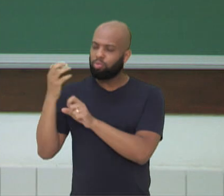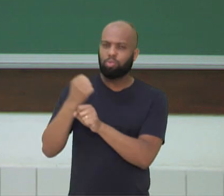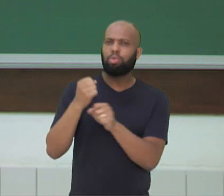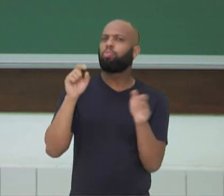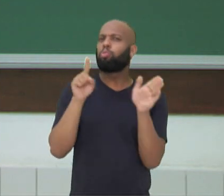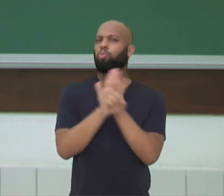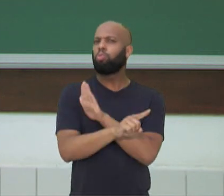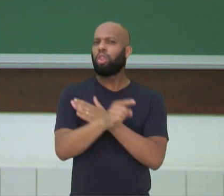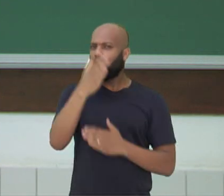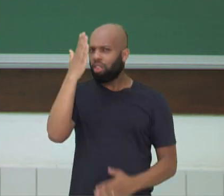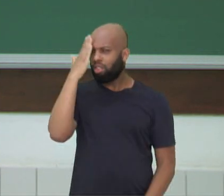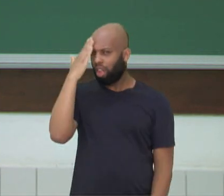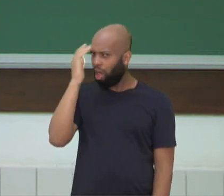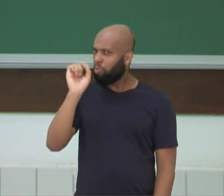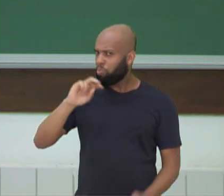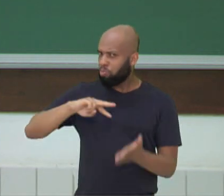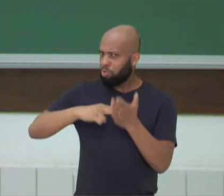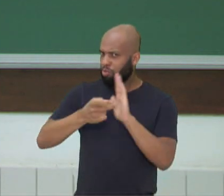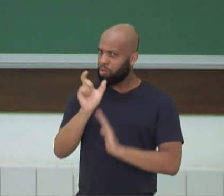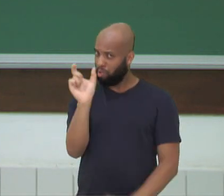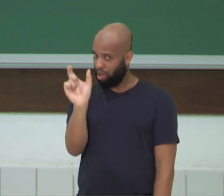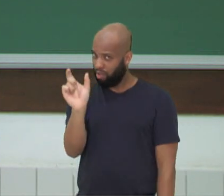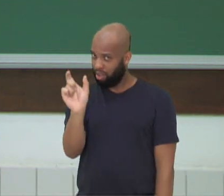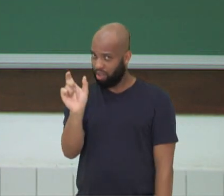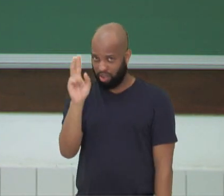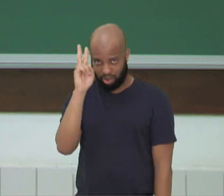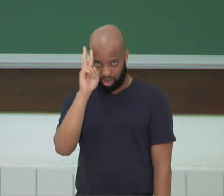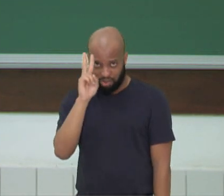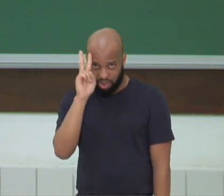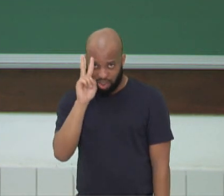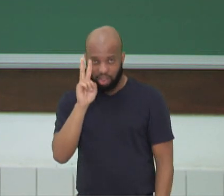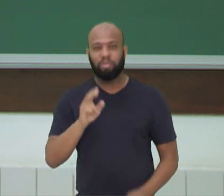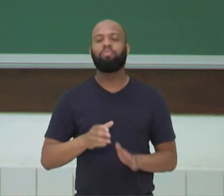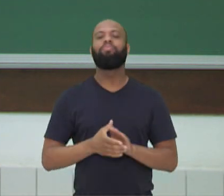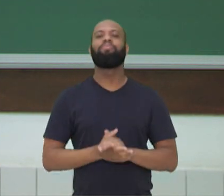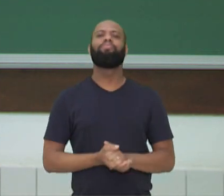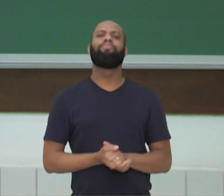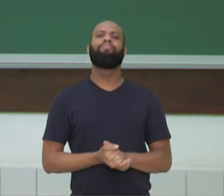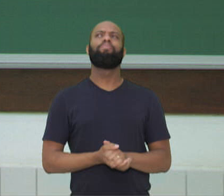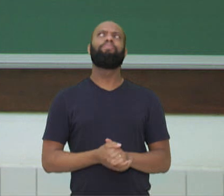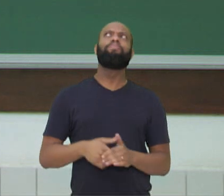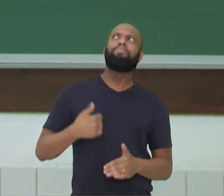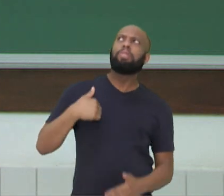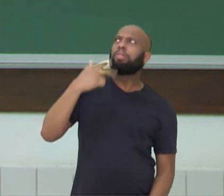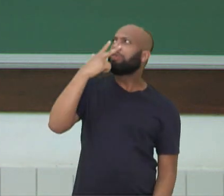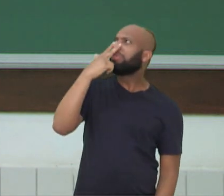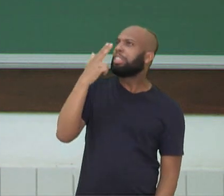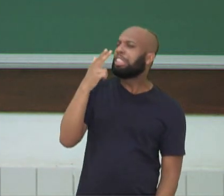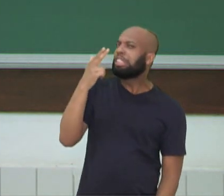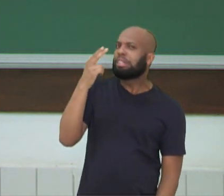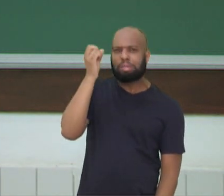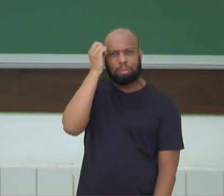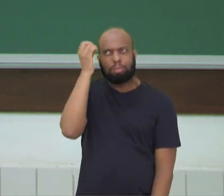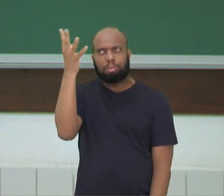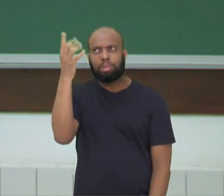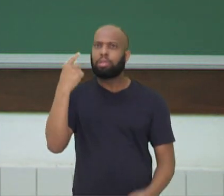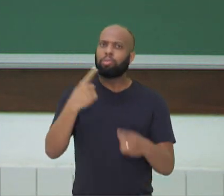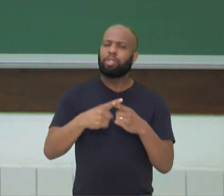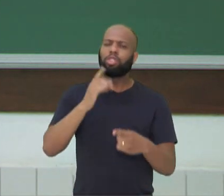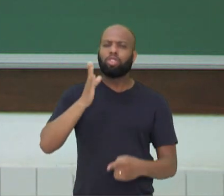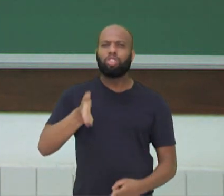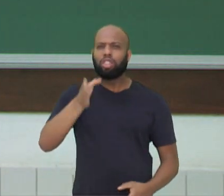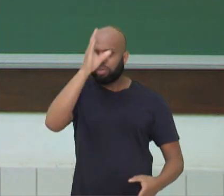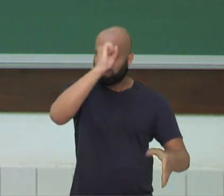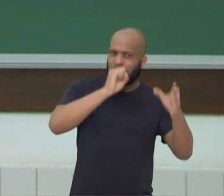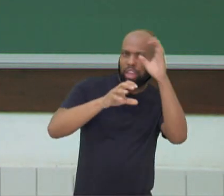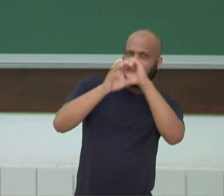vocês, você lembra o que significa esse termo? Fabiano, acho que eu não lembro, eu aprendi tanta coisa com você. A gente já